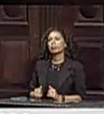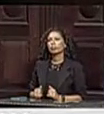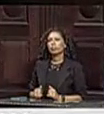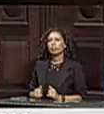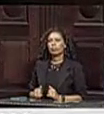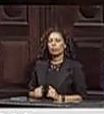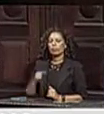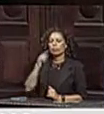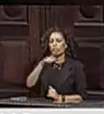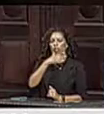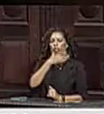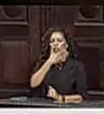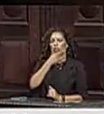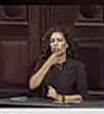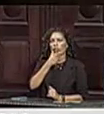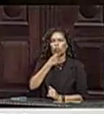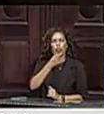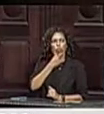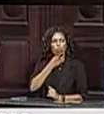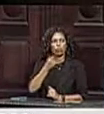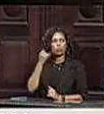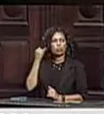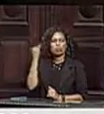a ele se referiram,